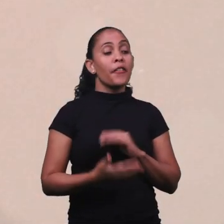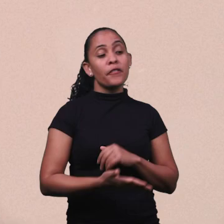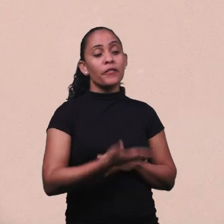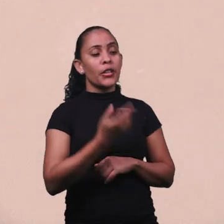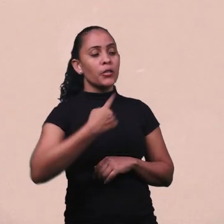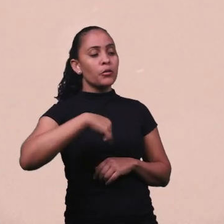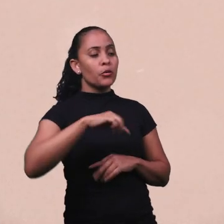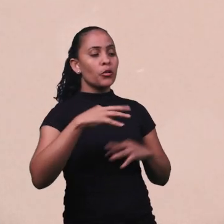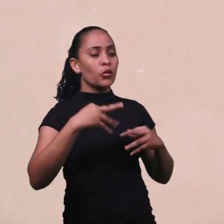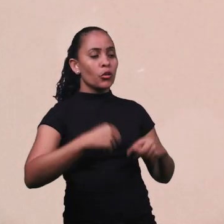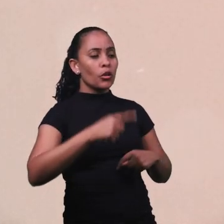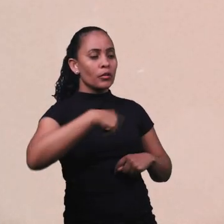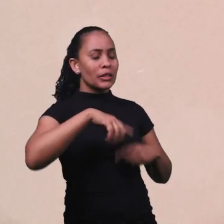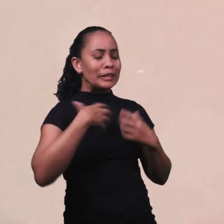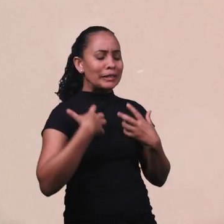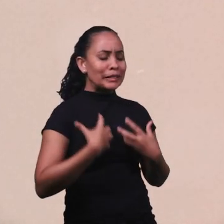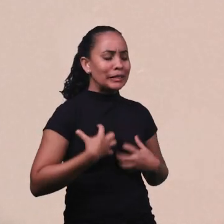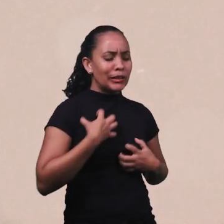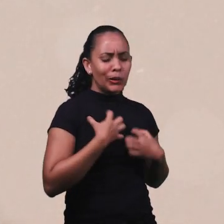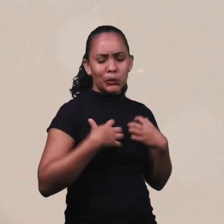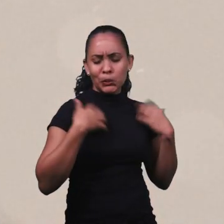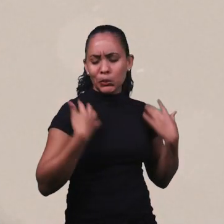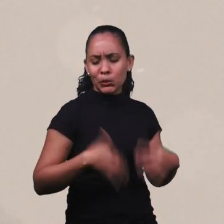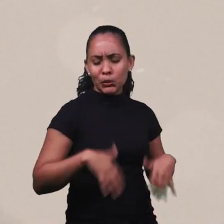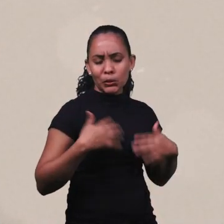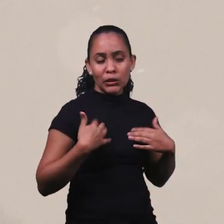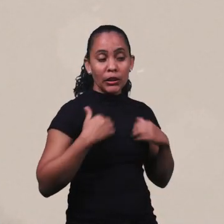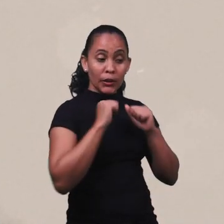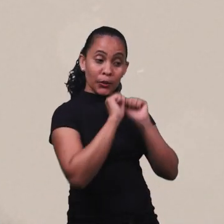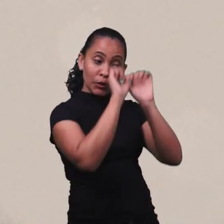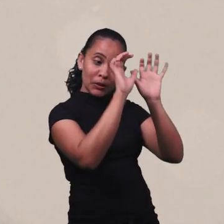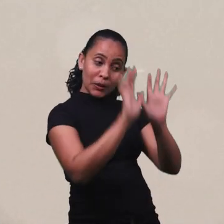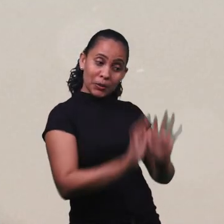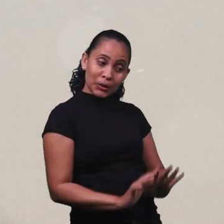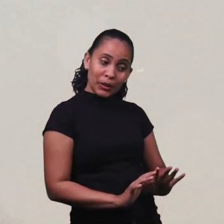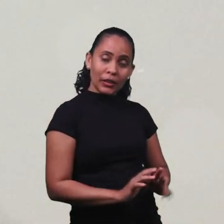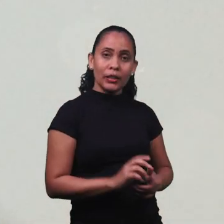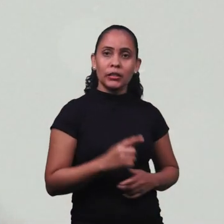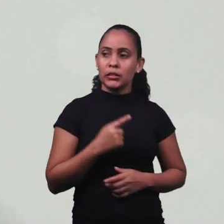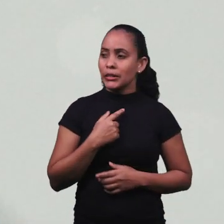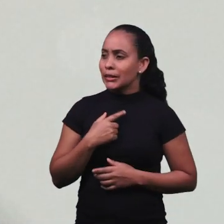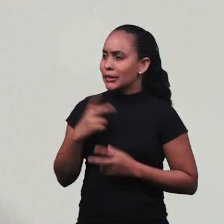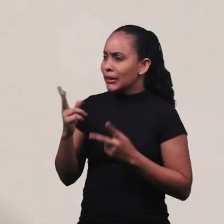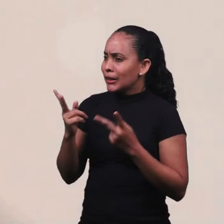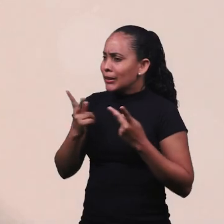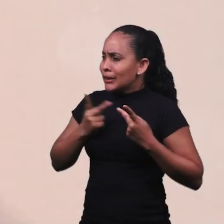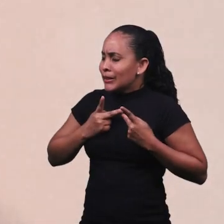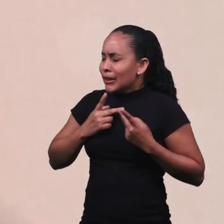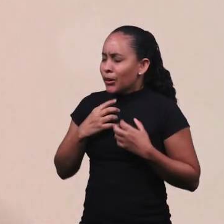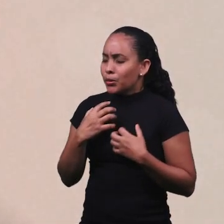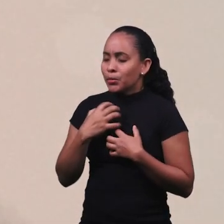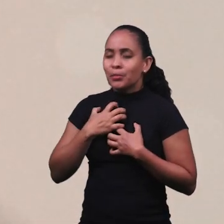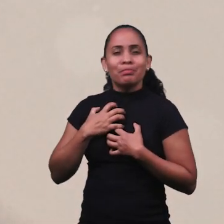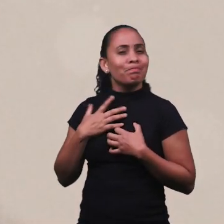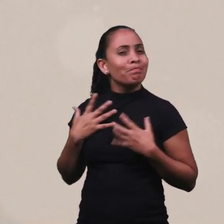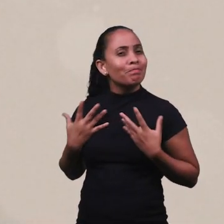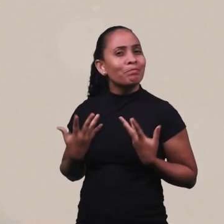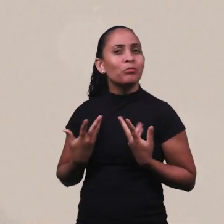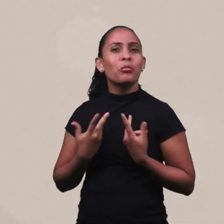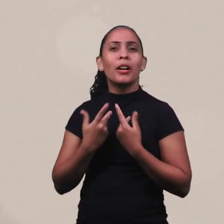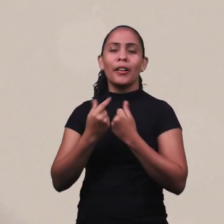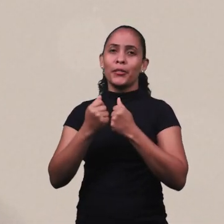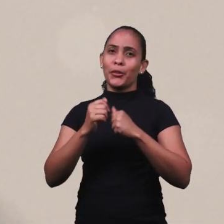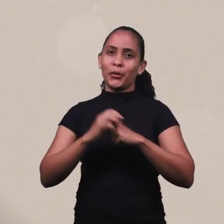mim, todos vós que estáis cansados e oprimidos, e eu vos aliviarei. E ali fui visitado de uma maneira maravilhosa, dentro do meu